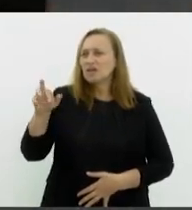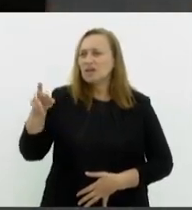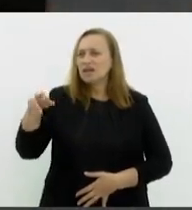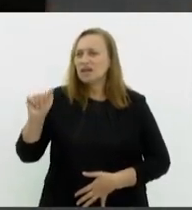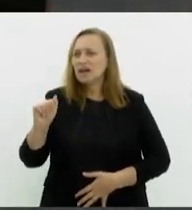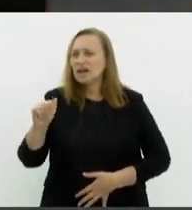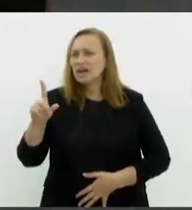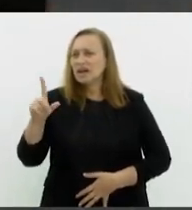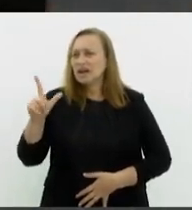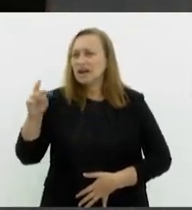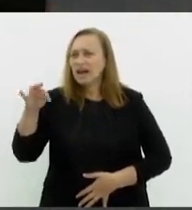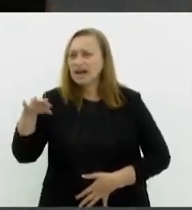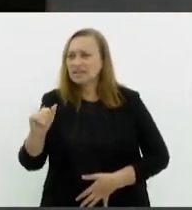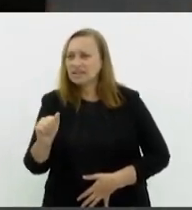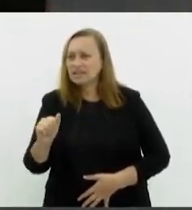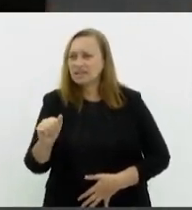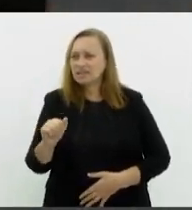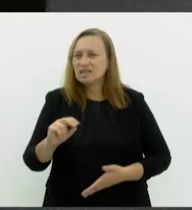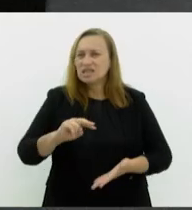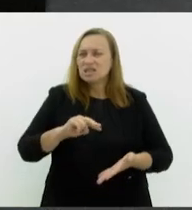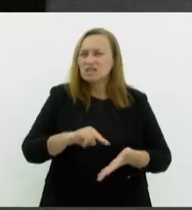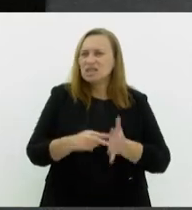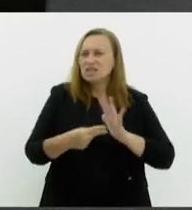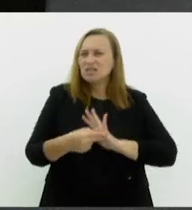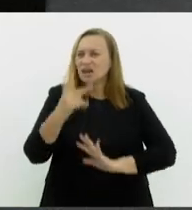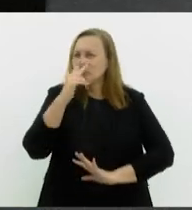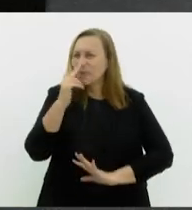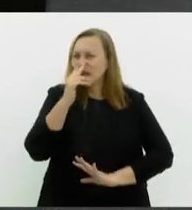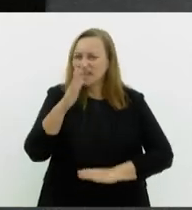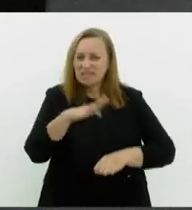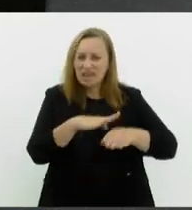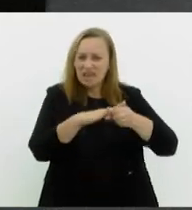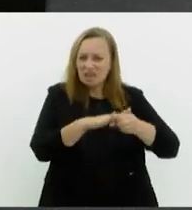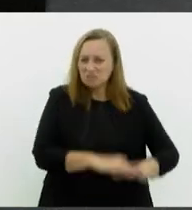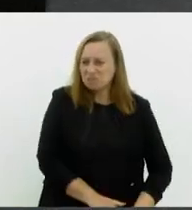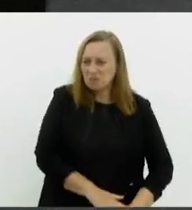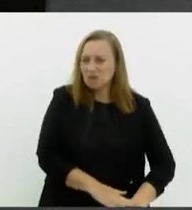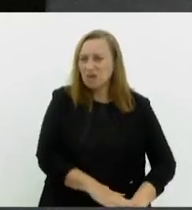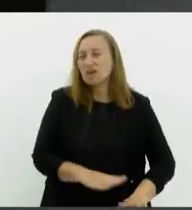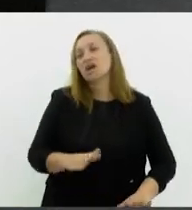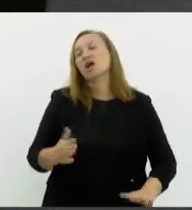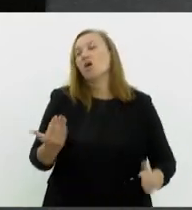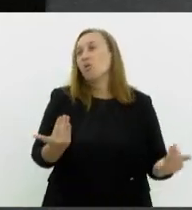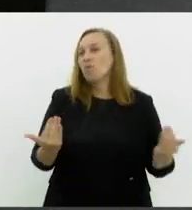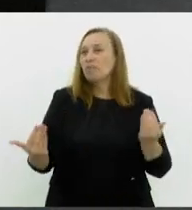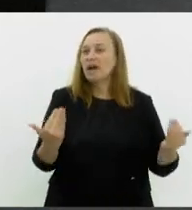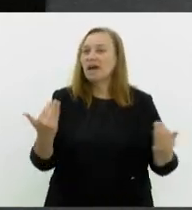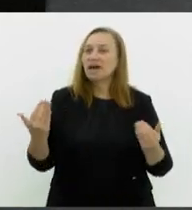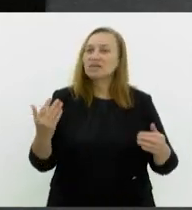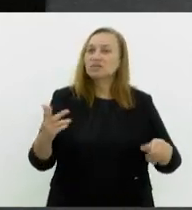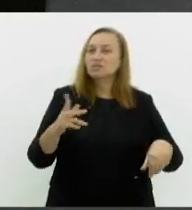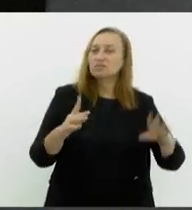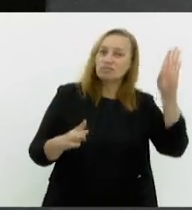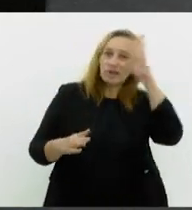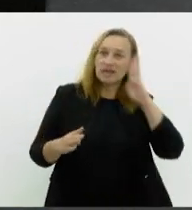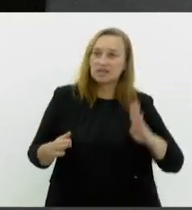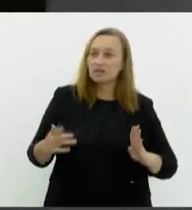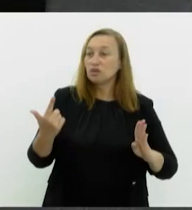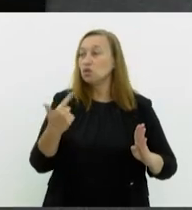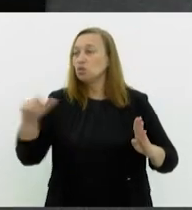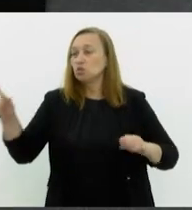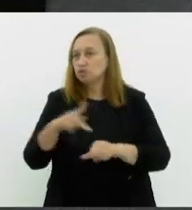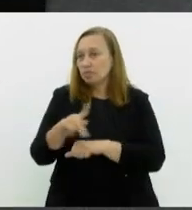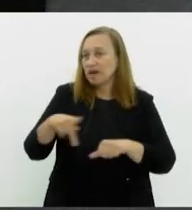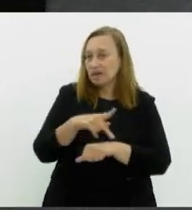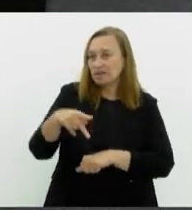você é inferior, que o Brasil, em relação aos países mais ricos, é inferior, que a população é inferior. E isso, foi o